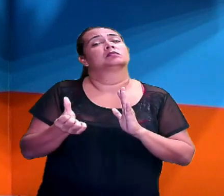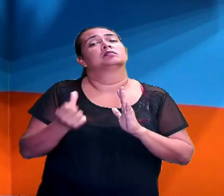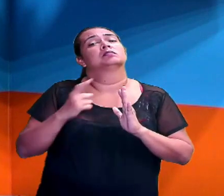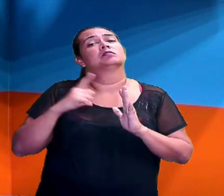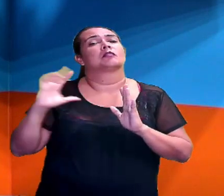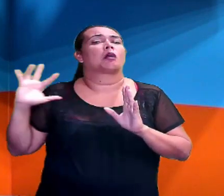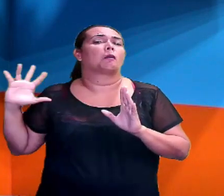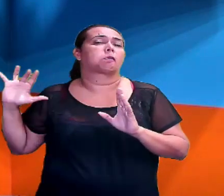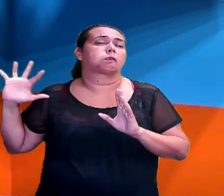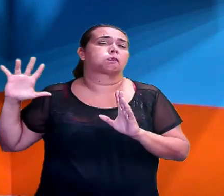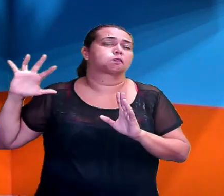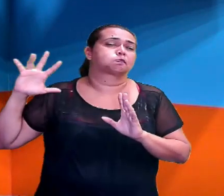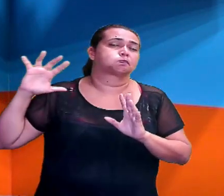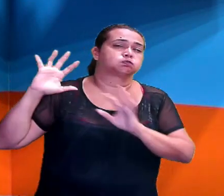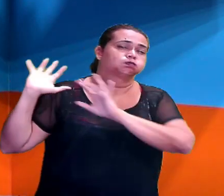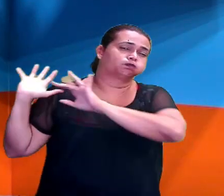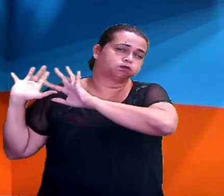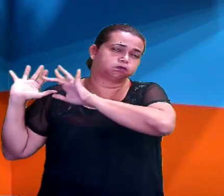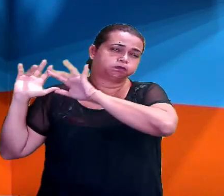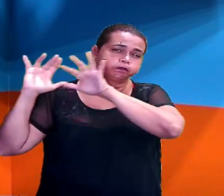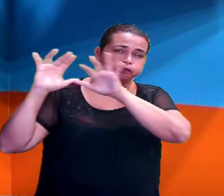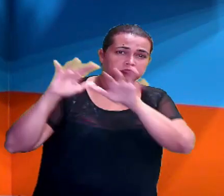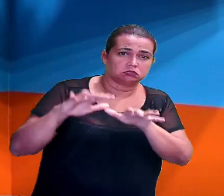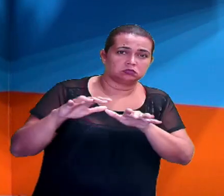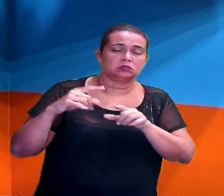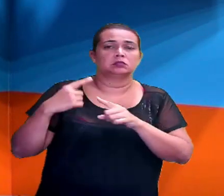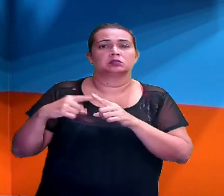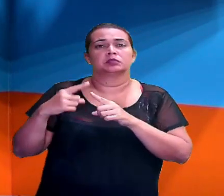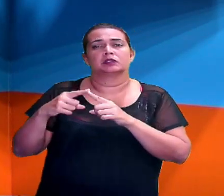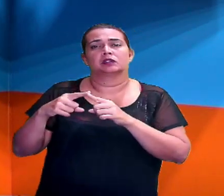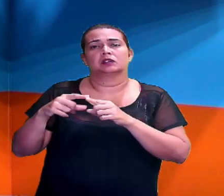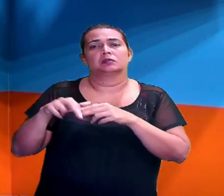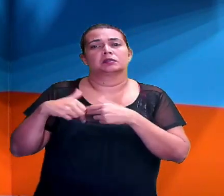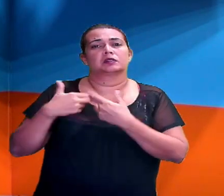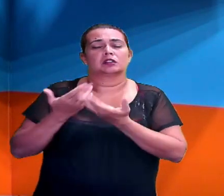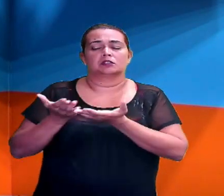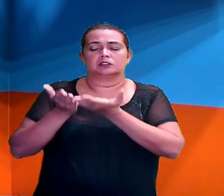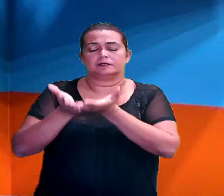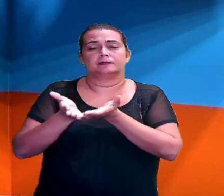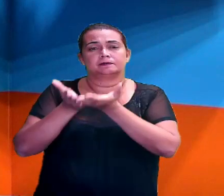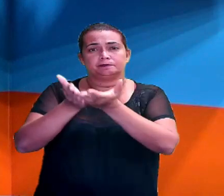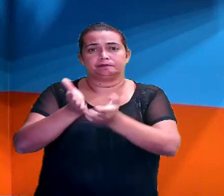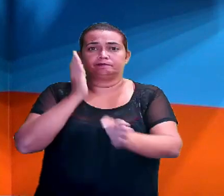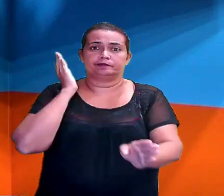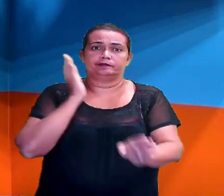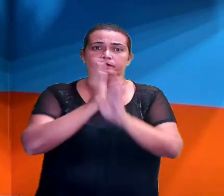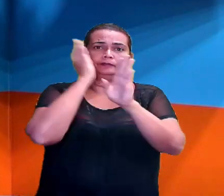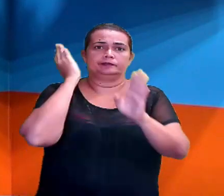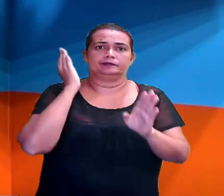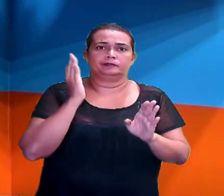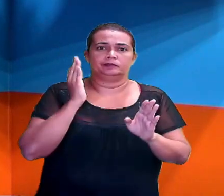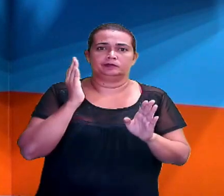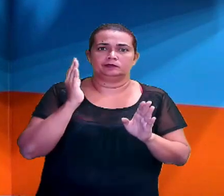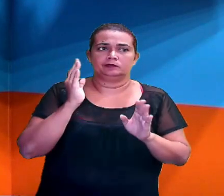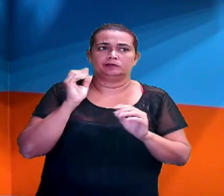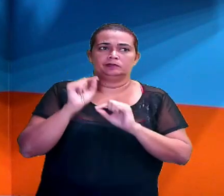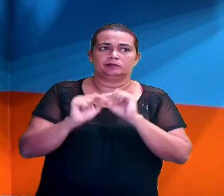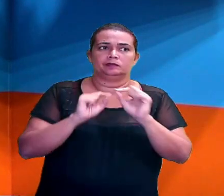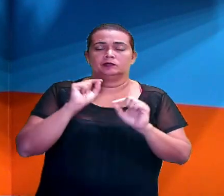contingente populacional, né, por conta das grandes navegações, o descobrimento da América, né, a partir da descoberta de Colombo